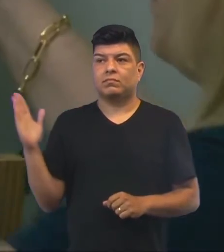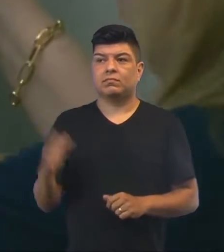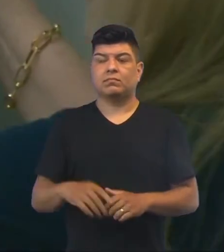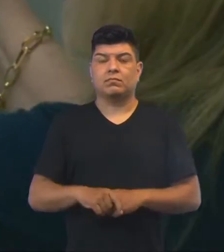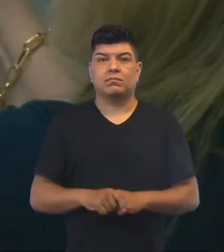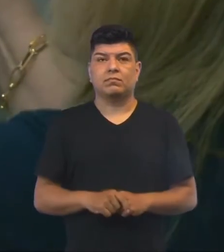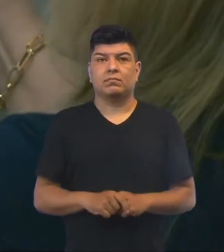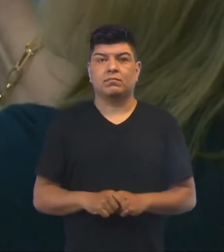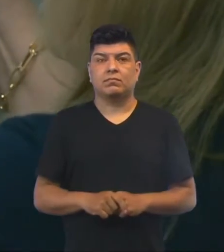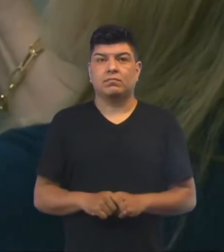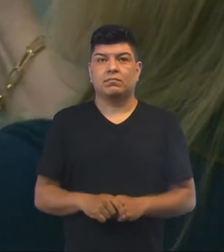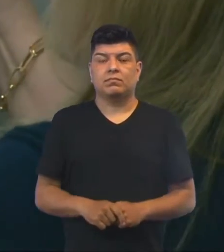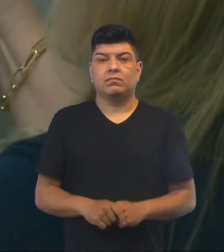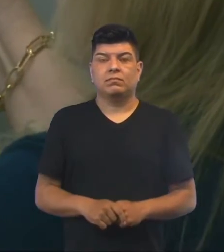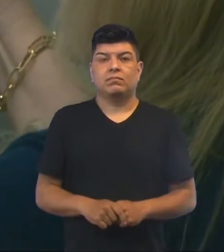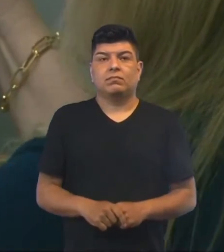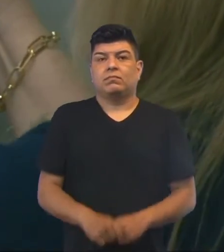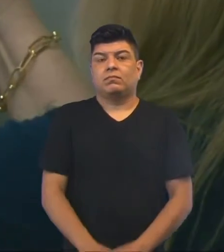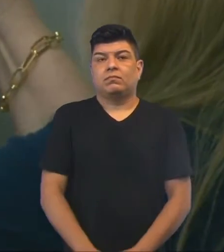esse